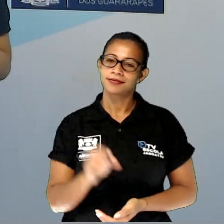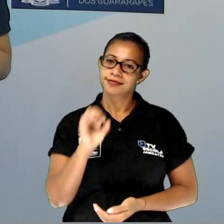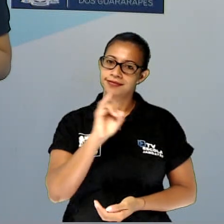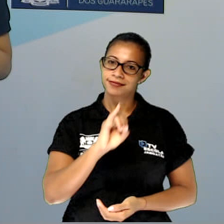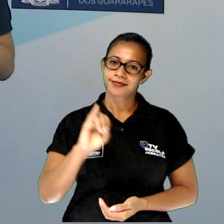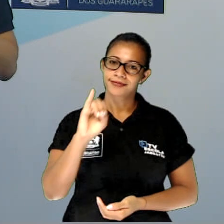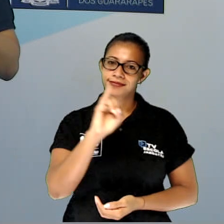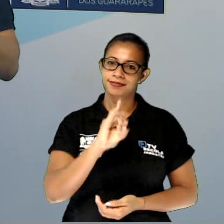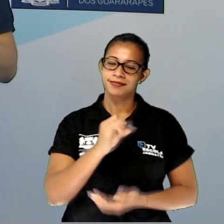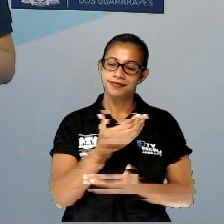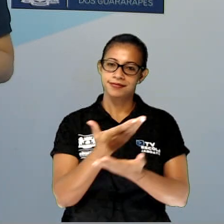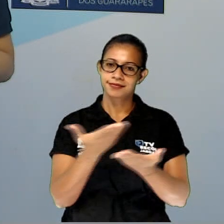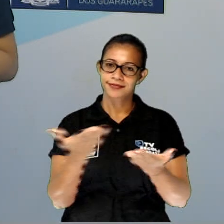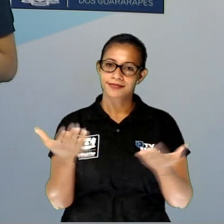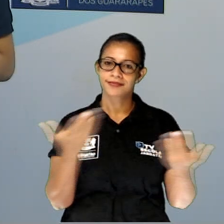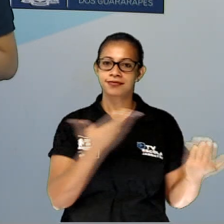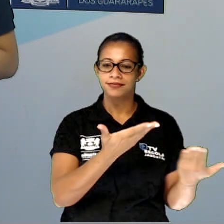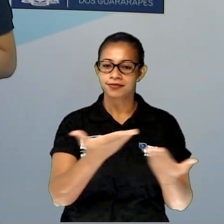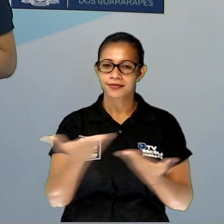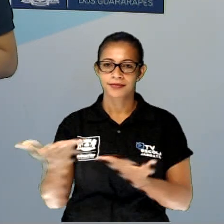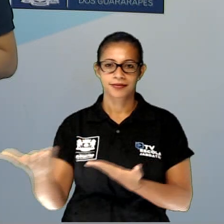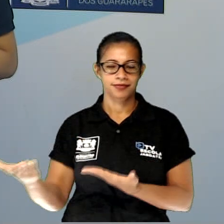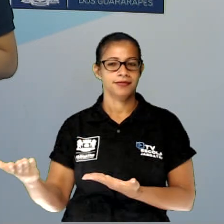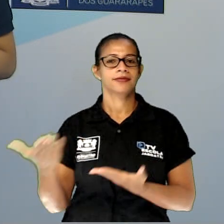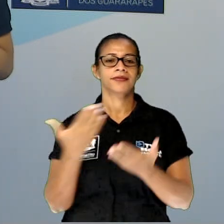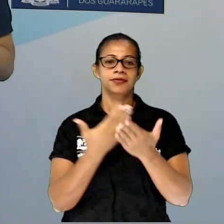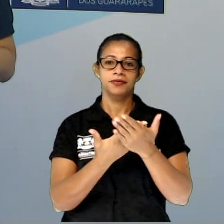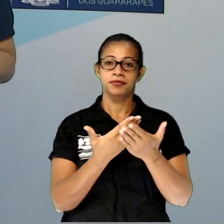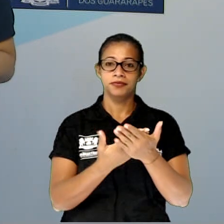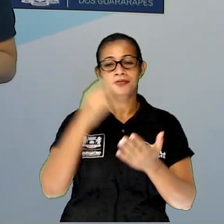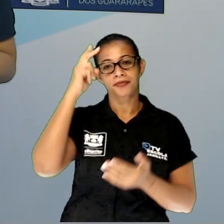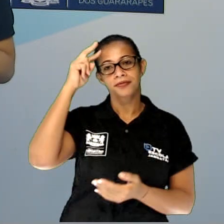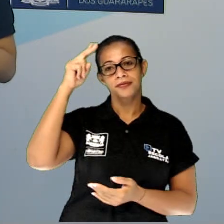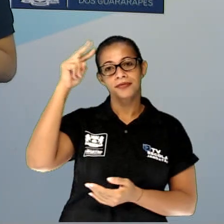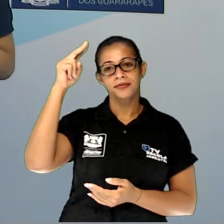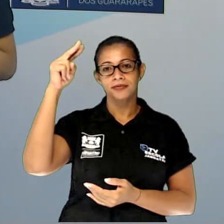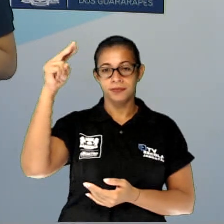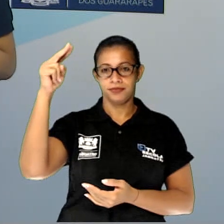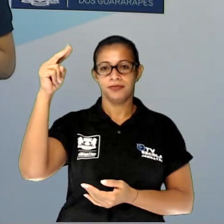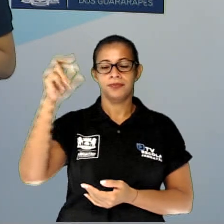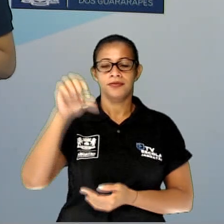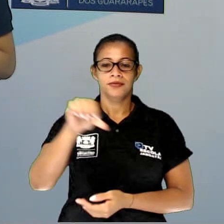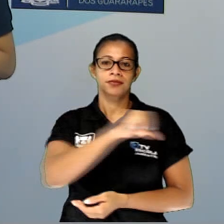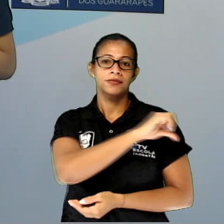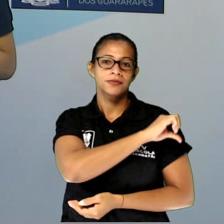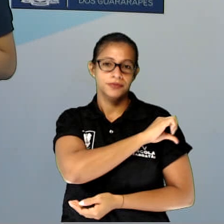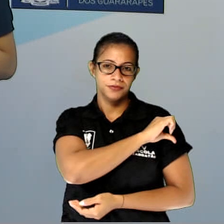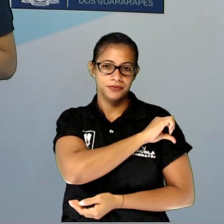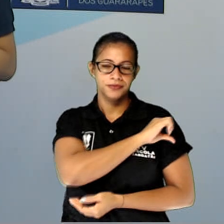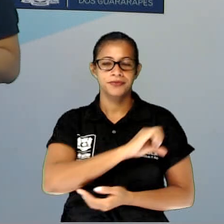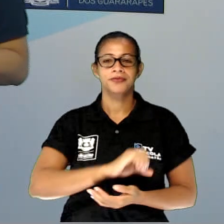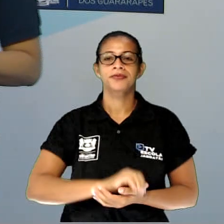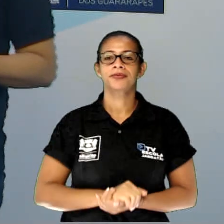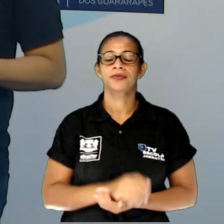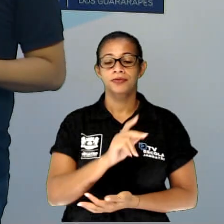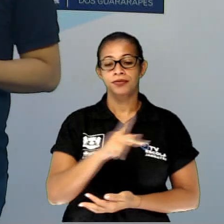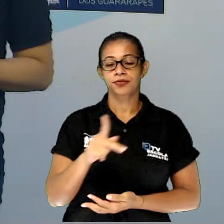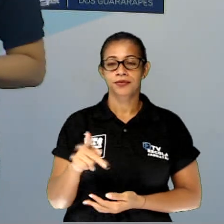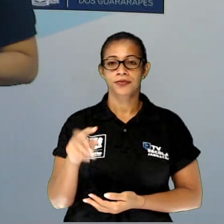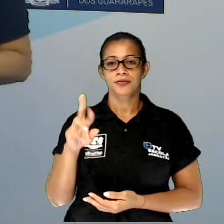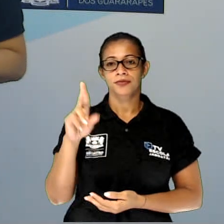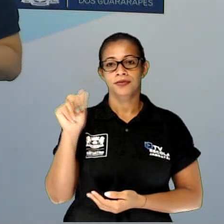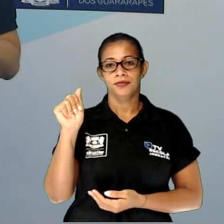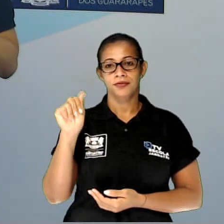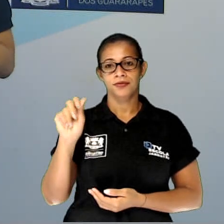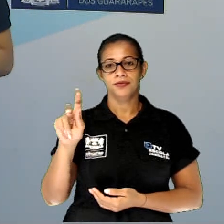Olá, estudantes! Sejam bem-vindos a mais uma aula de História do nono ano do projeto TV Escola Jaboatão. Eu sou o professor